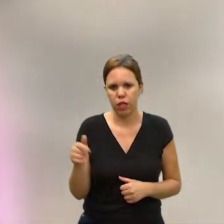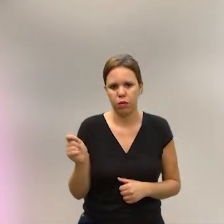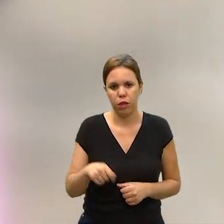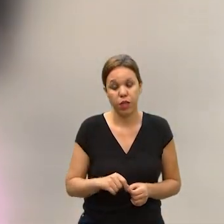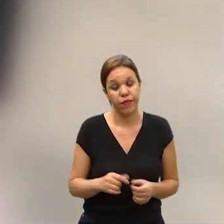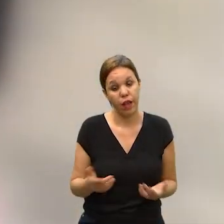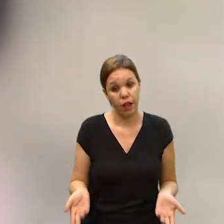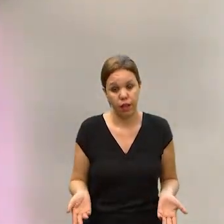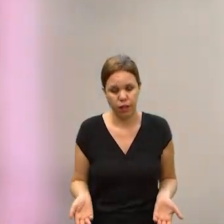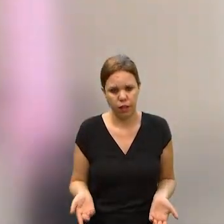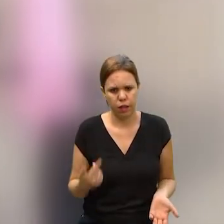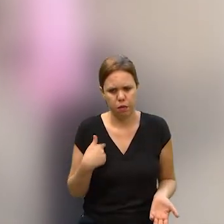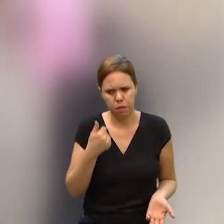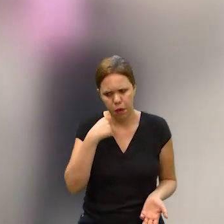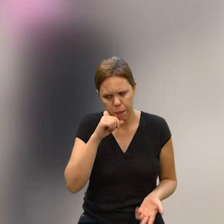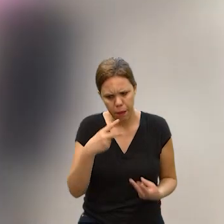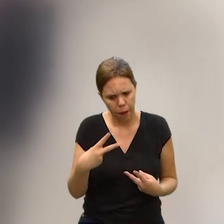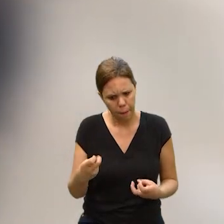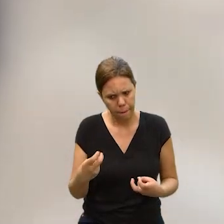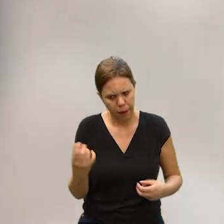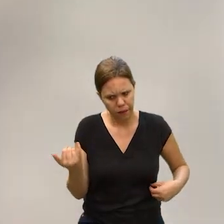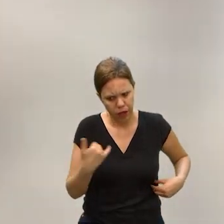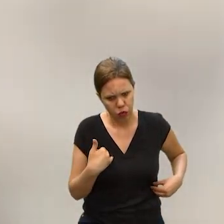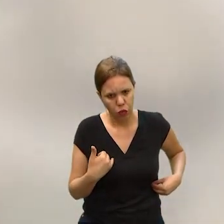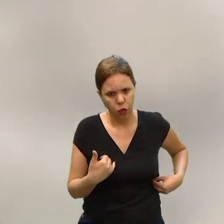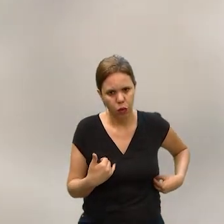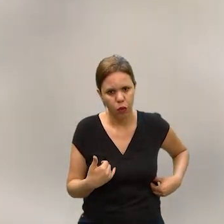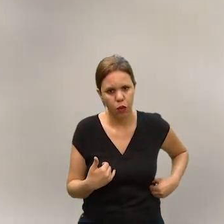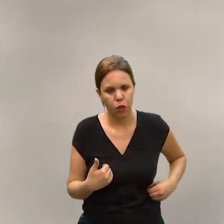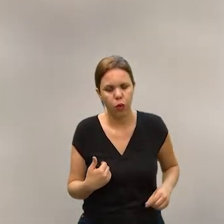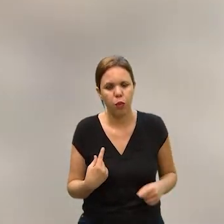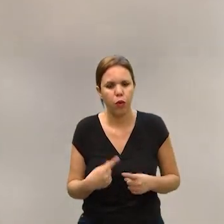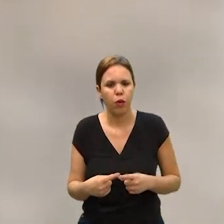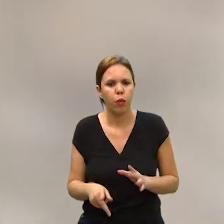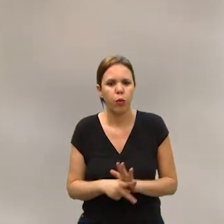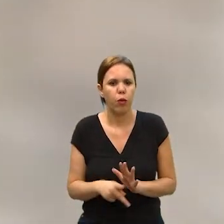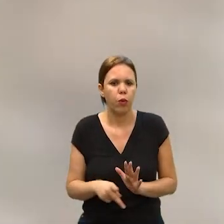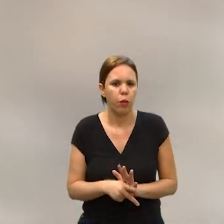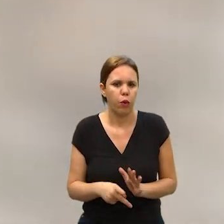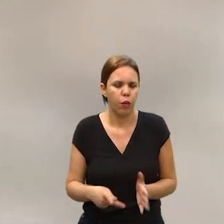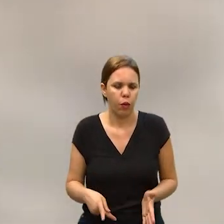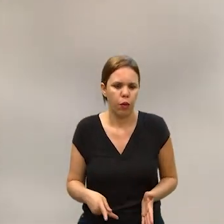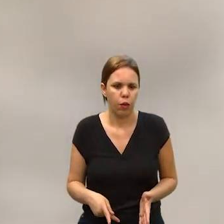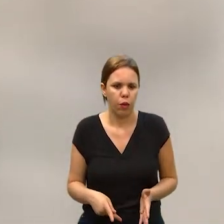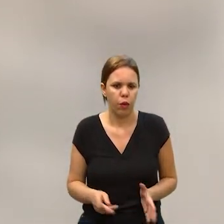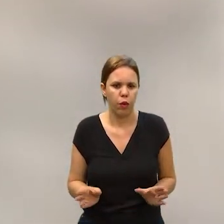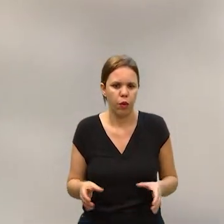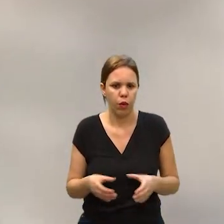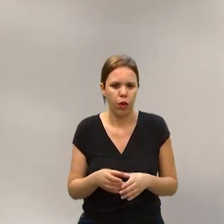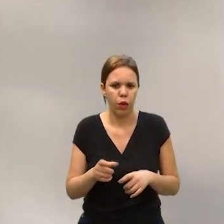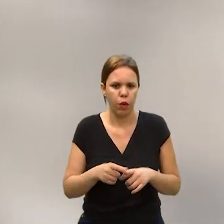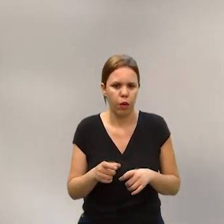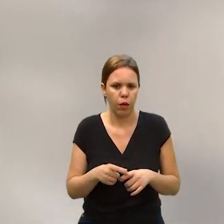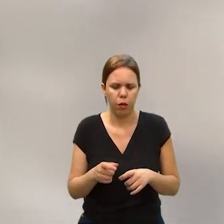7 meses deveria fazer. Foi a minha mãe que nos alertou, porque a própria equipe médica